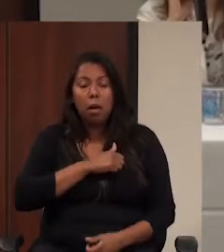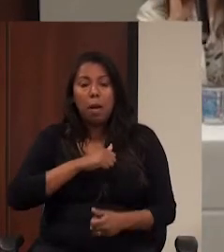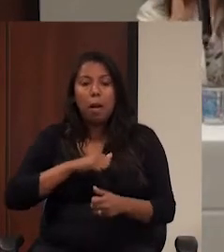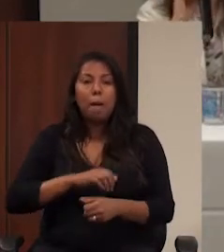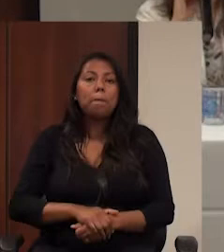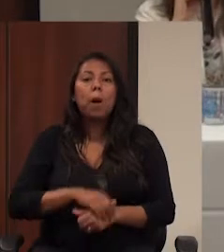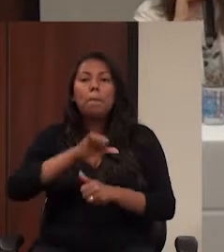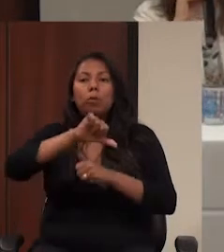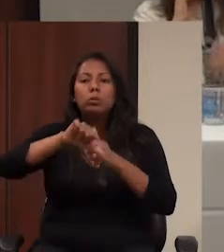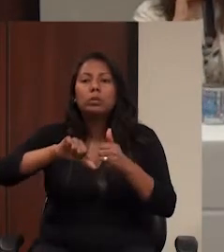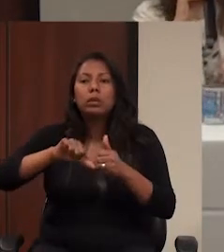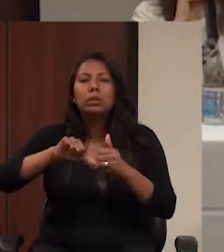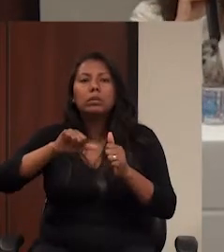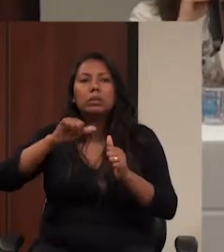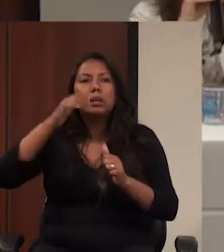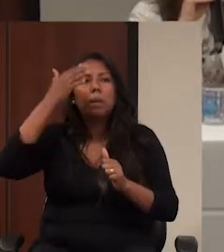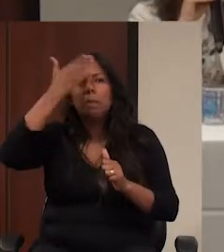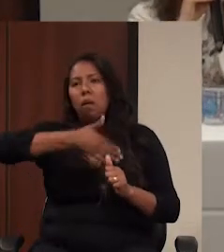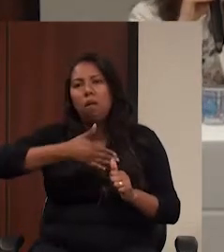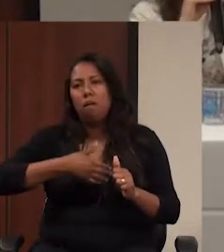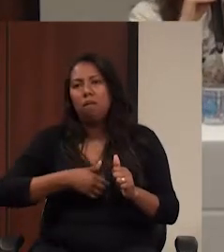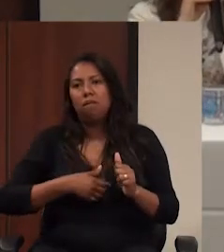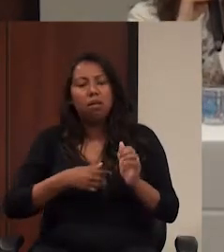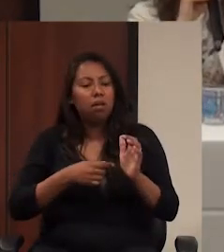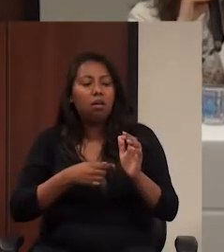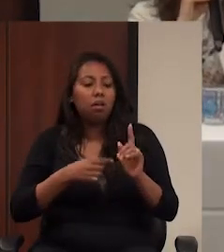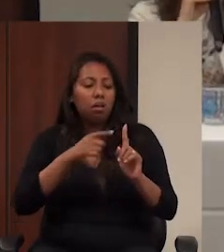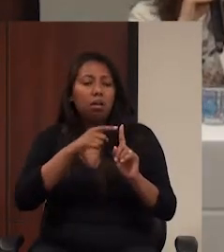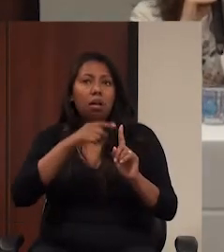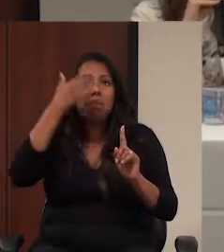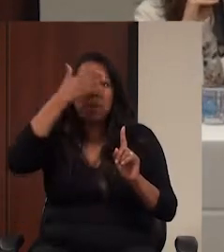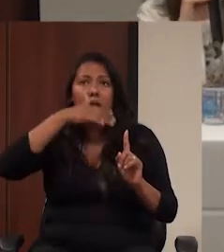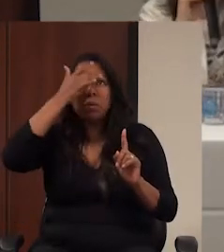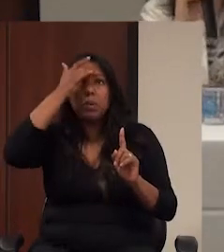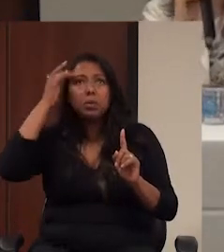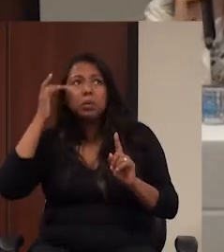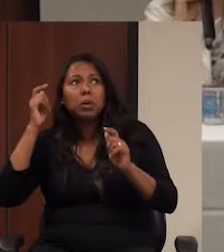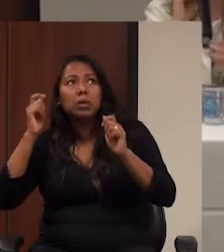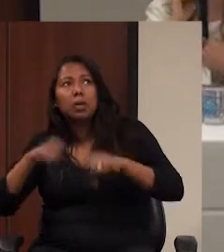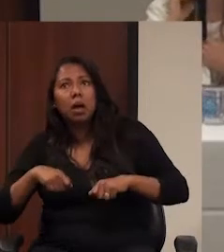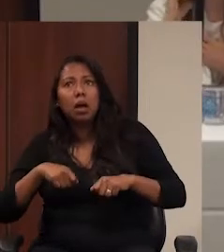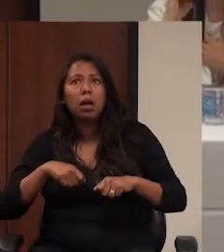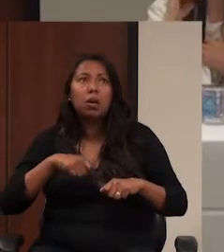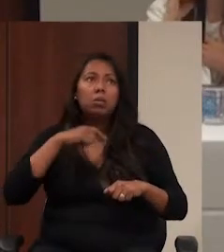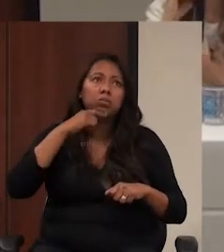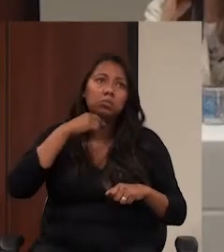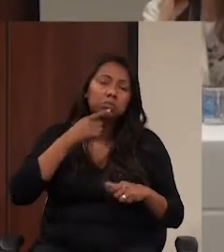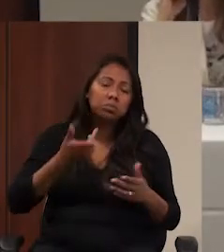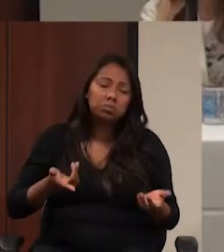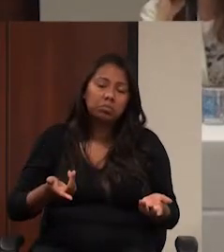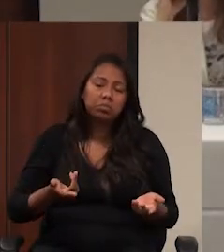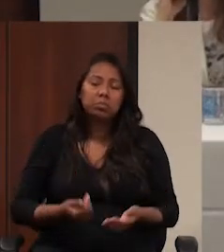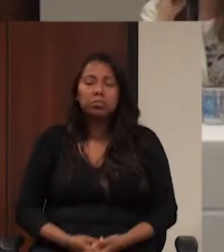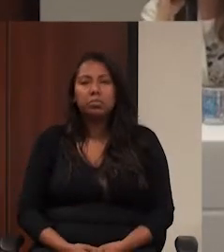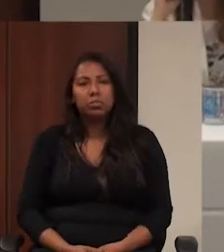da prova. Que ônus da prova? O ônus de provar que aquela pessoa é uma pessoa que tem ou não tem capacidade para decidir sobre a própria vida.